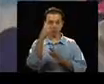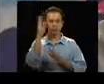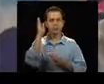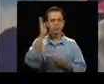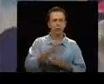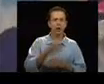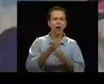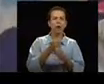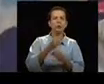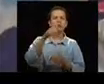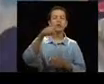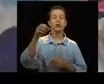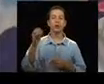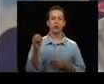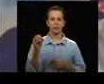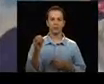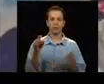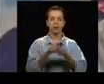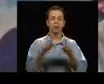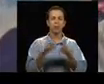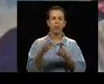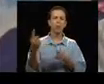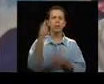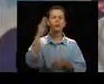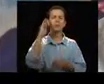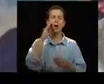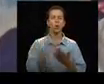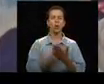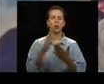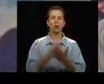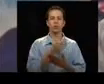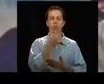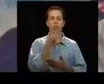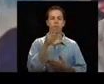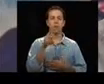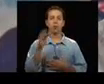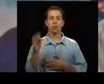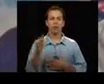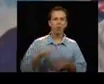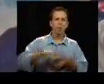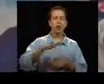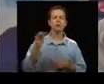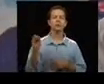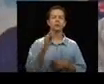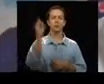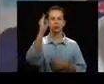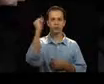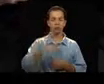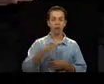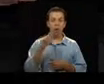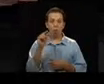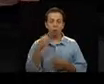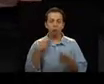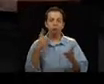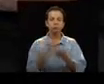saiu publicado pela primeira vez em 70, e que é o principal livro do Paulo Freire, o mais importante.